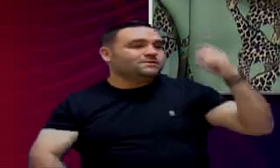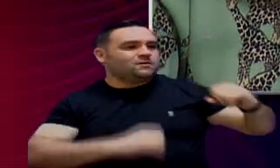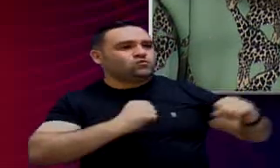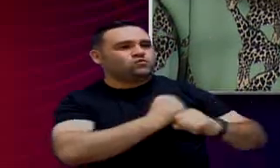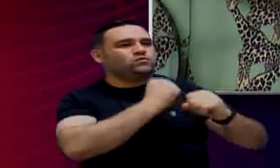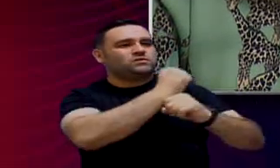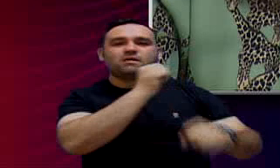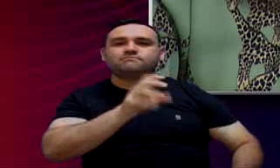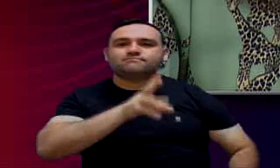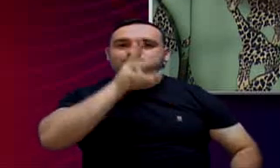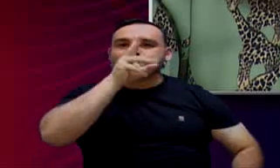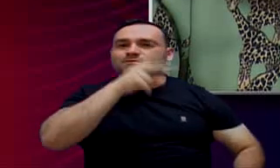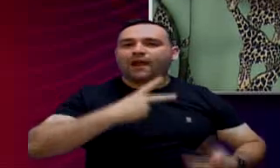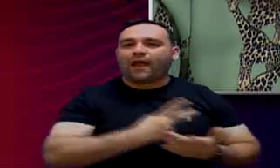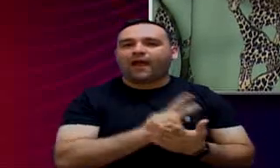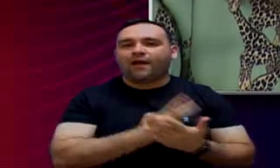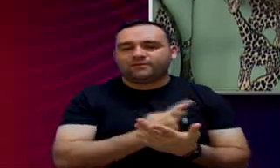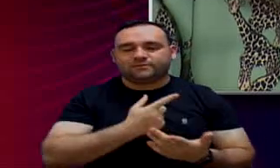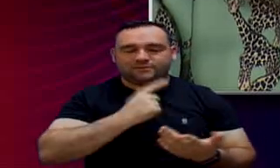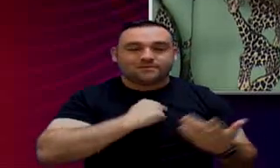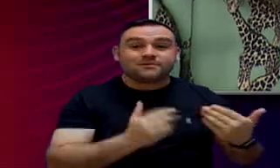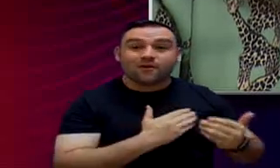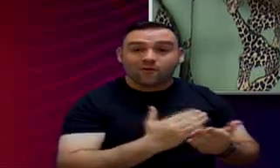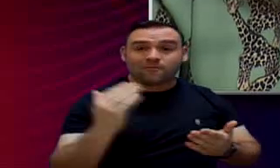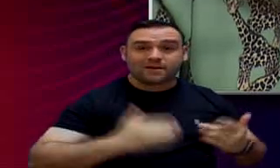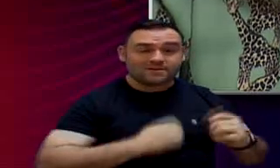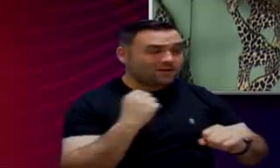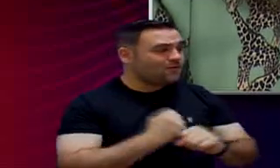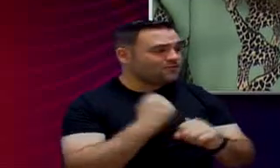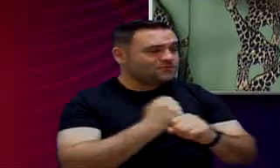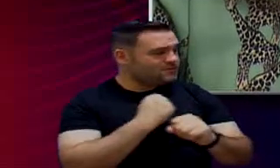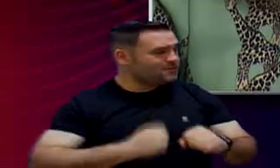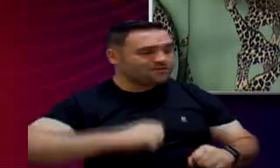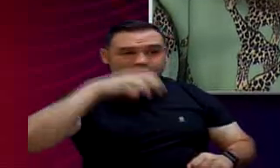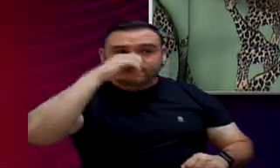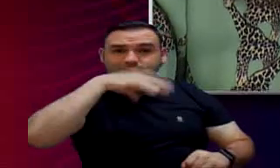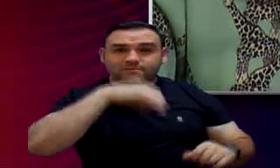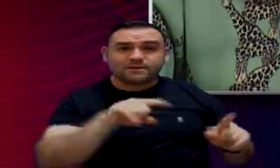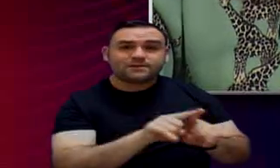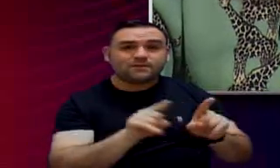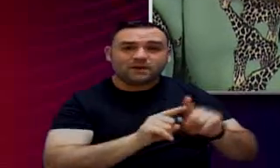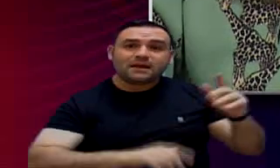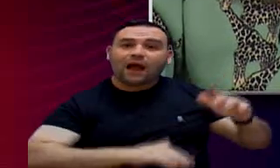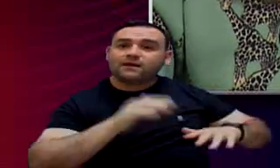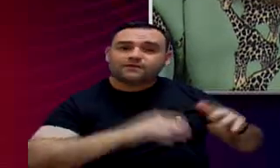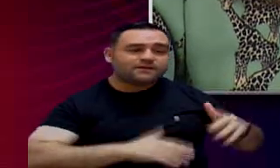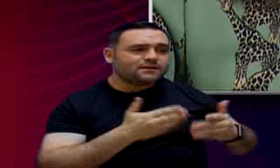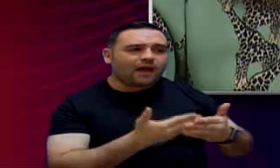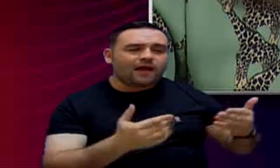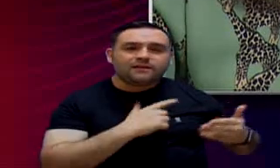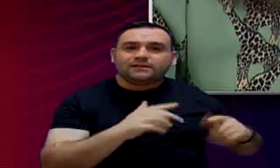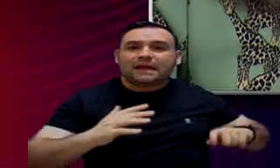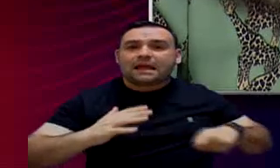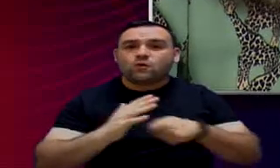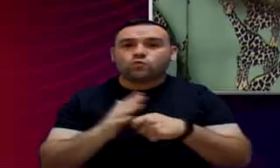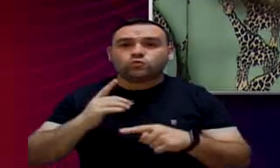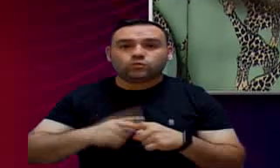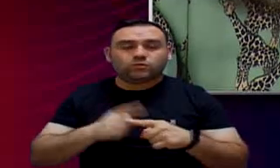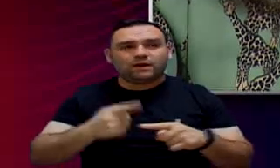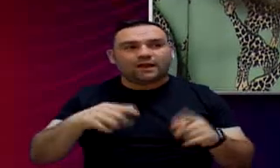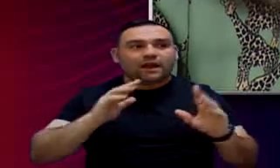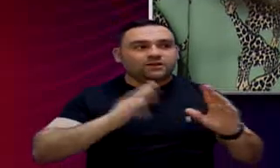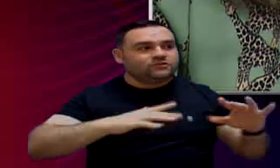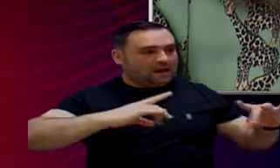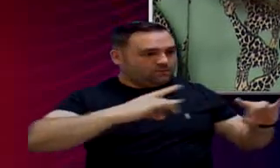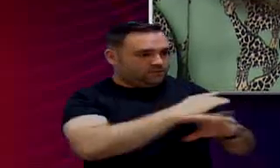construtores aí comecem a construção de forma ilegal e muitas vezes ele entra com recurso porque já tá